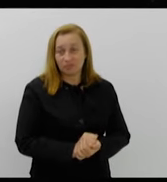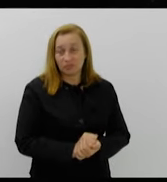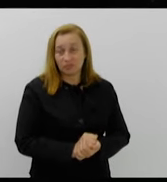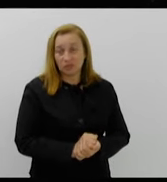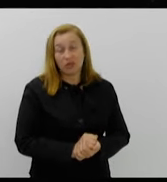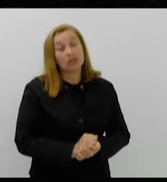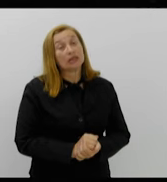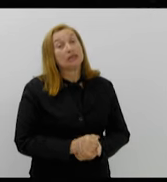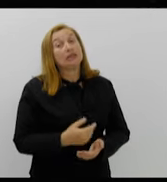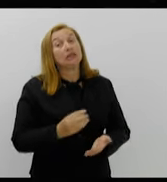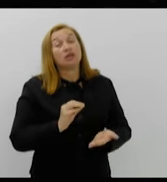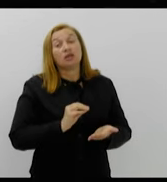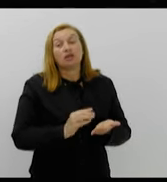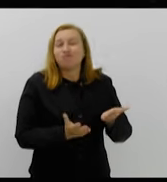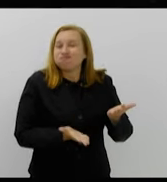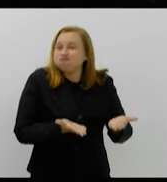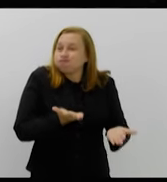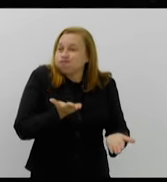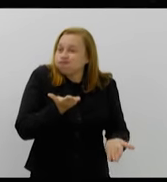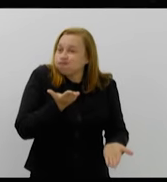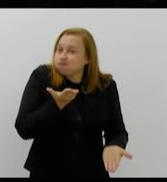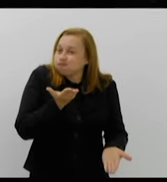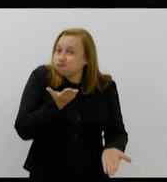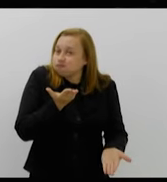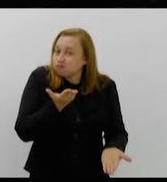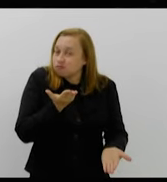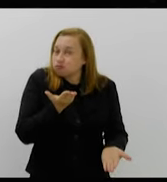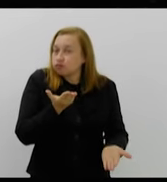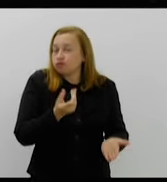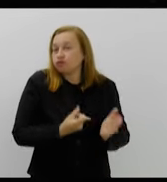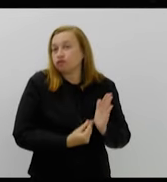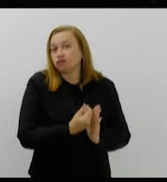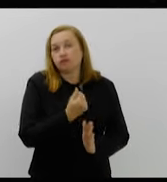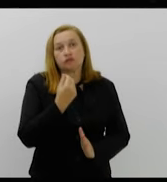promovendo desequilíbrio atuarial